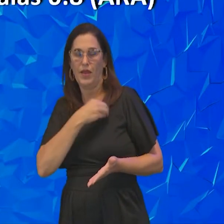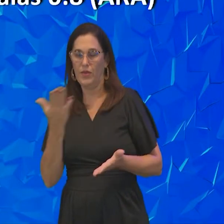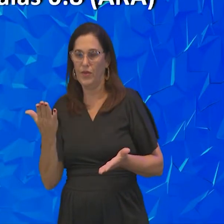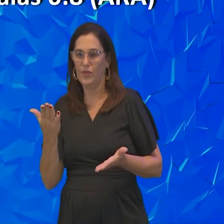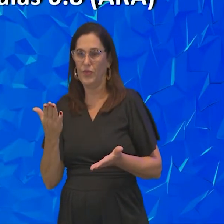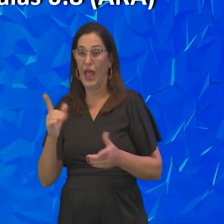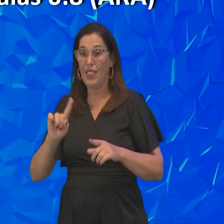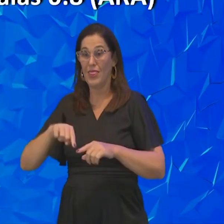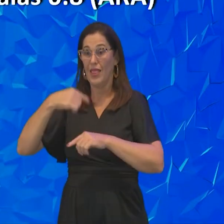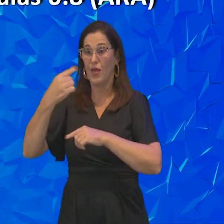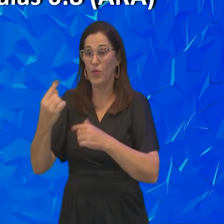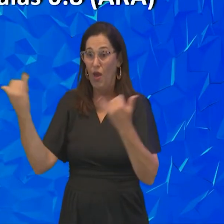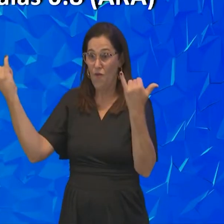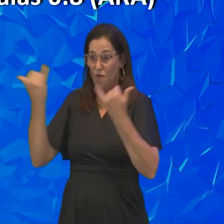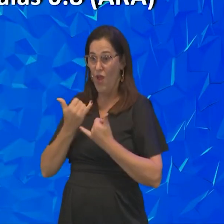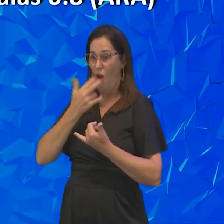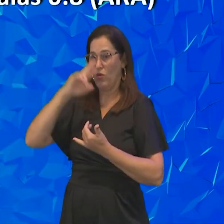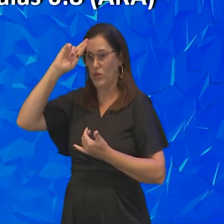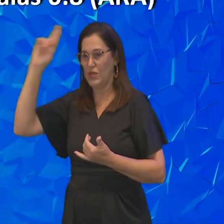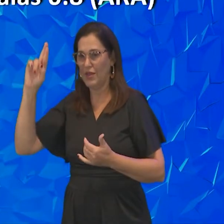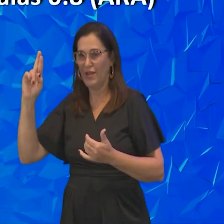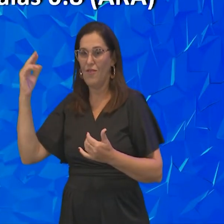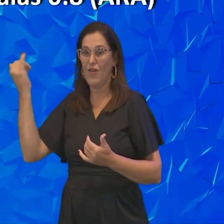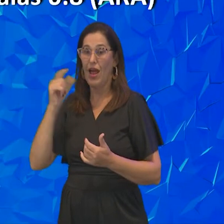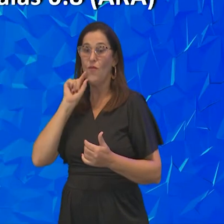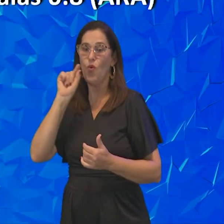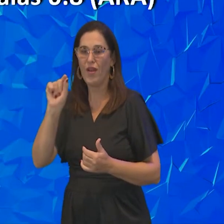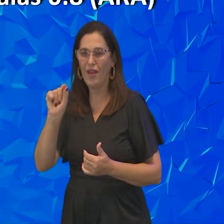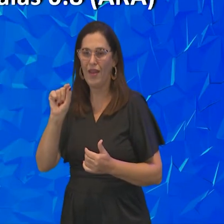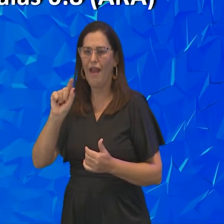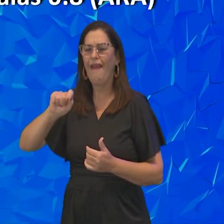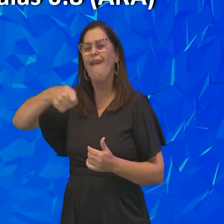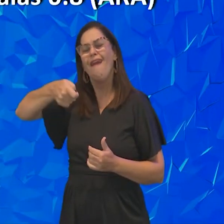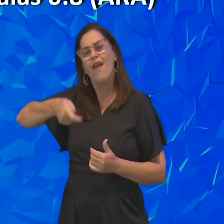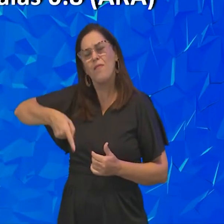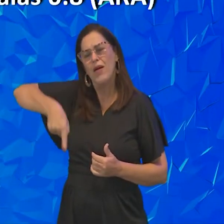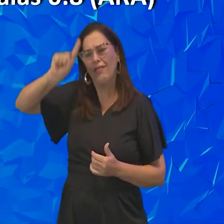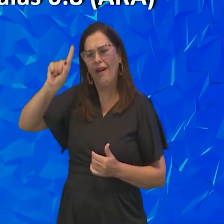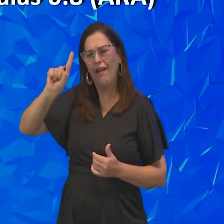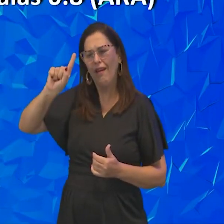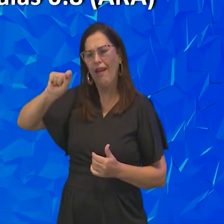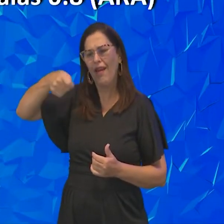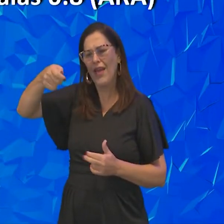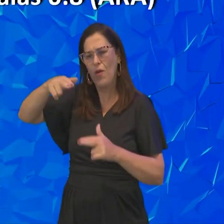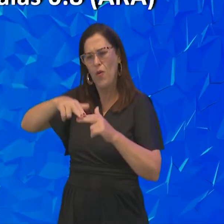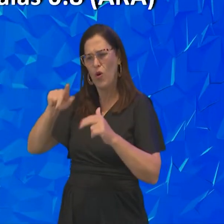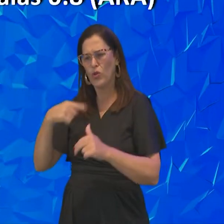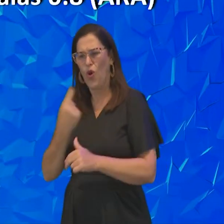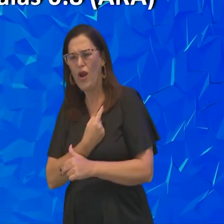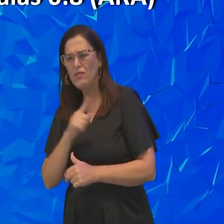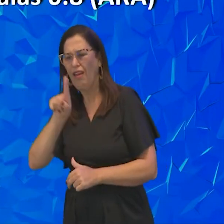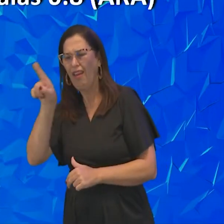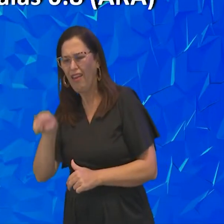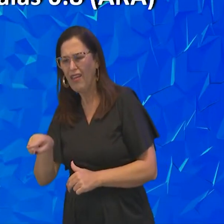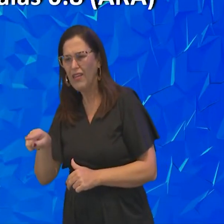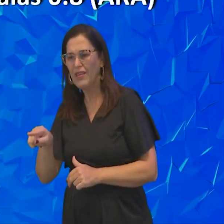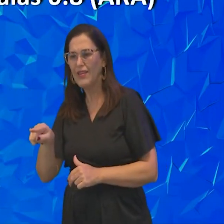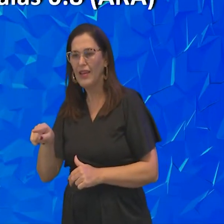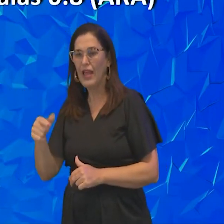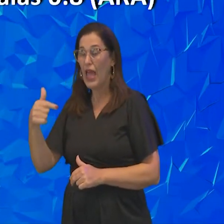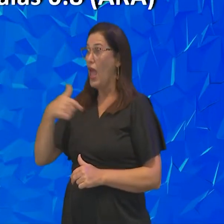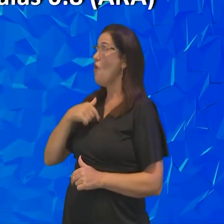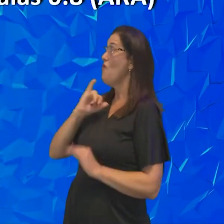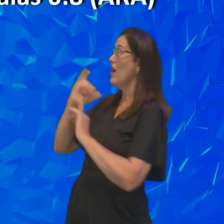Depois disto ouvi a voz do Senhor que dizia: a quem enviarei, e quem há de ir por nós? Disse